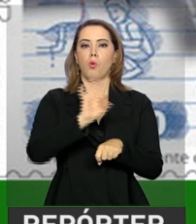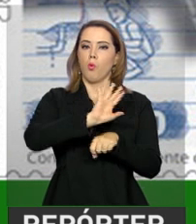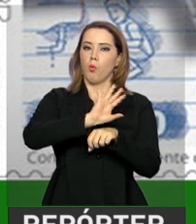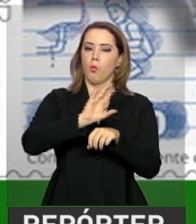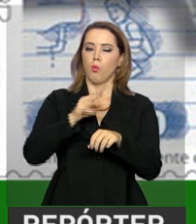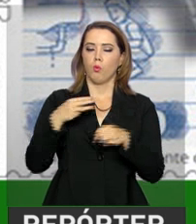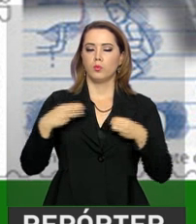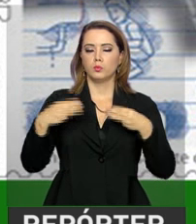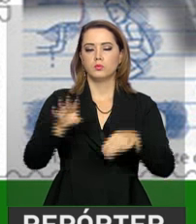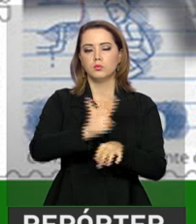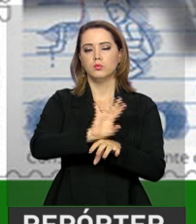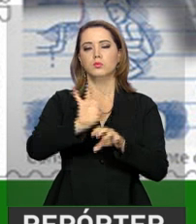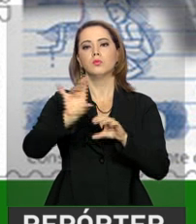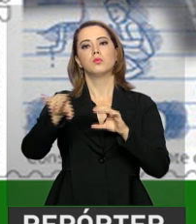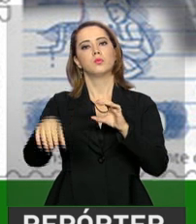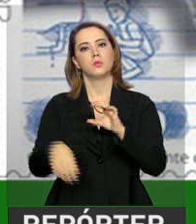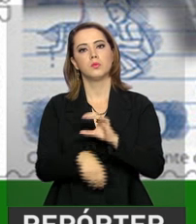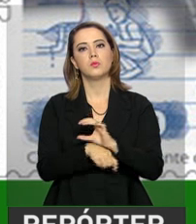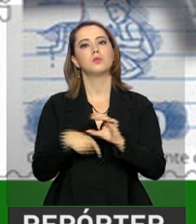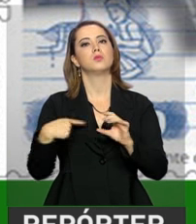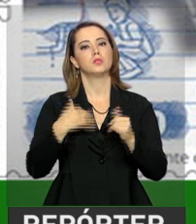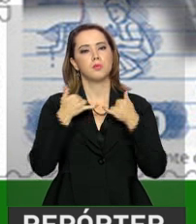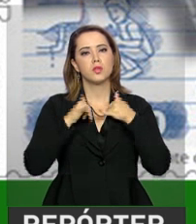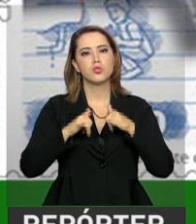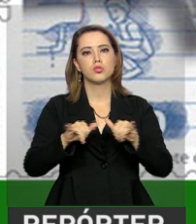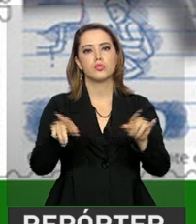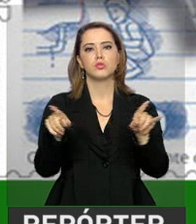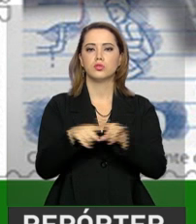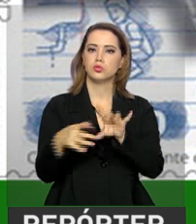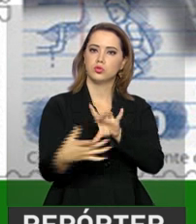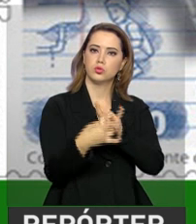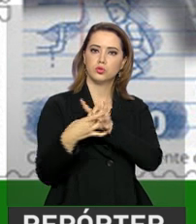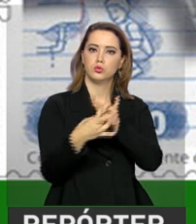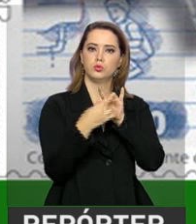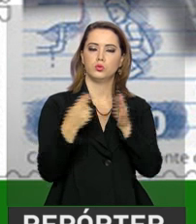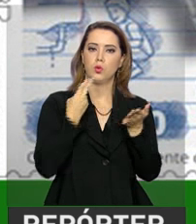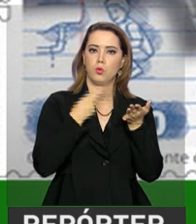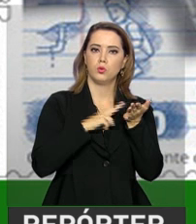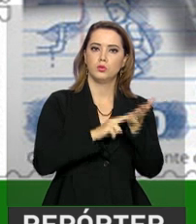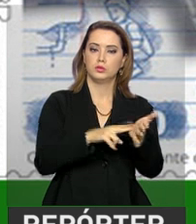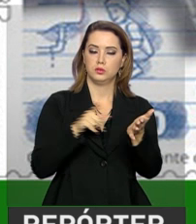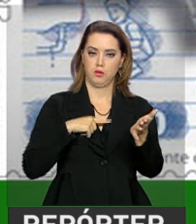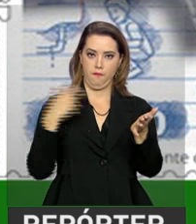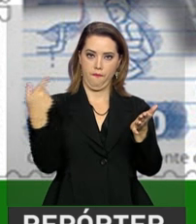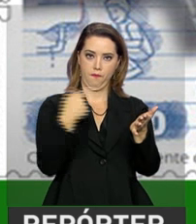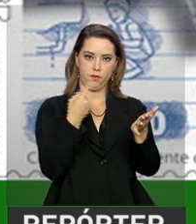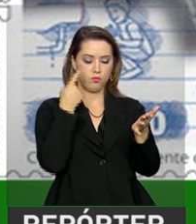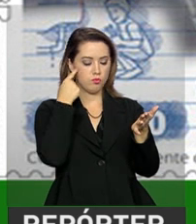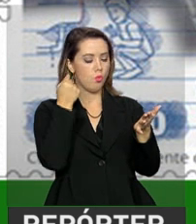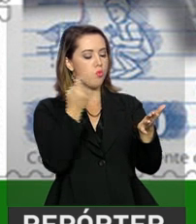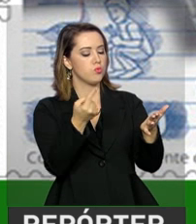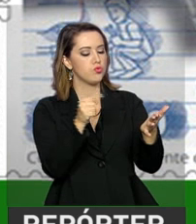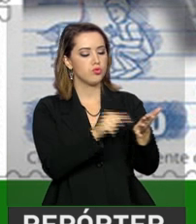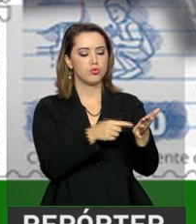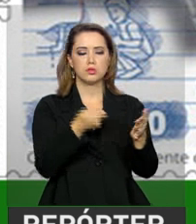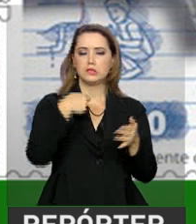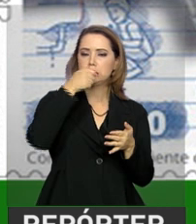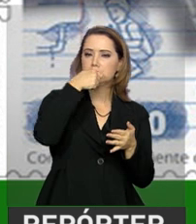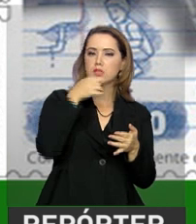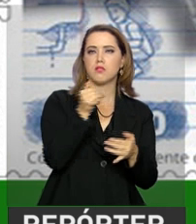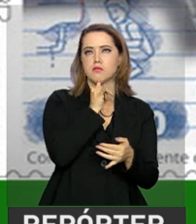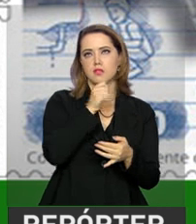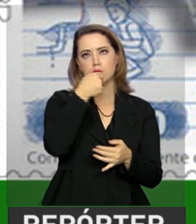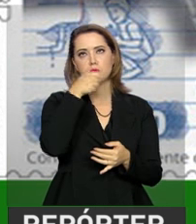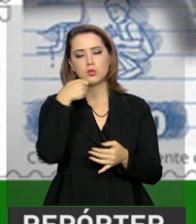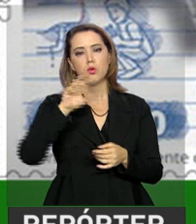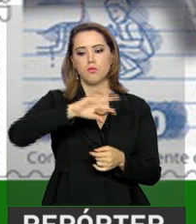do meio ambiente de Minas e energia são parceiros nesse projeto os selos trazem dicas de Economia como por exemplo escovar os dentes com a